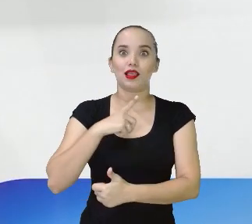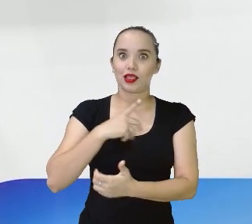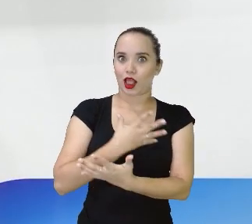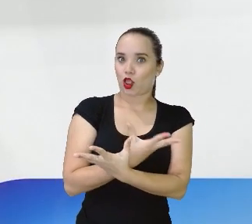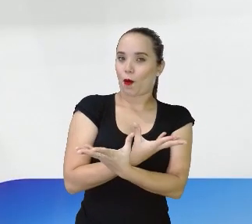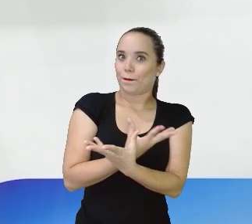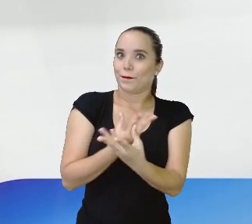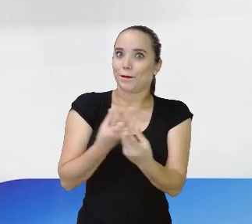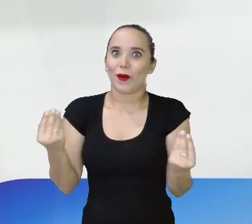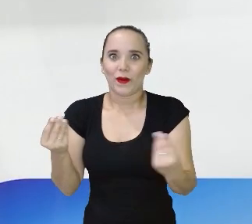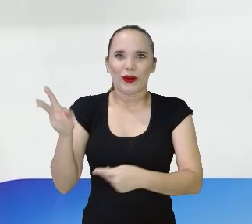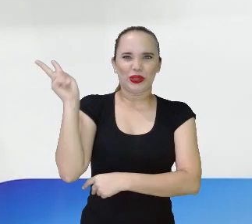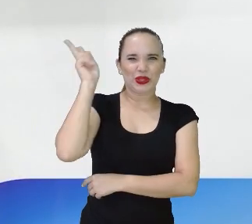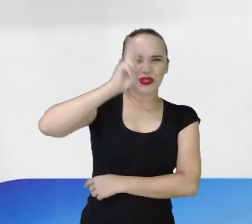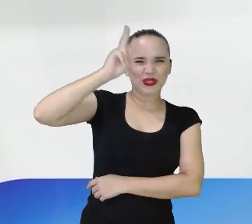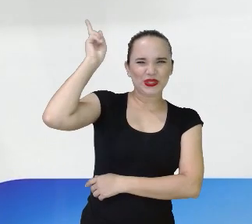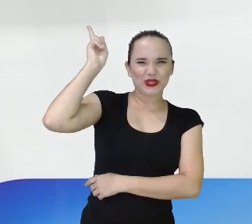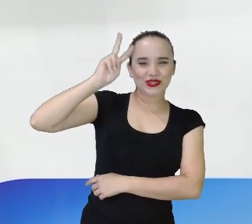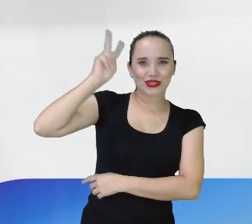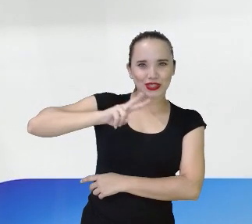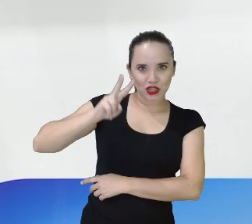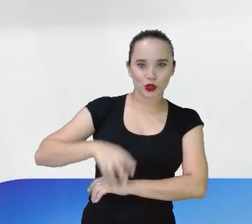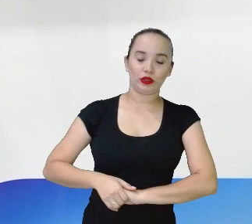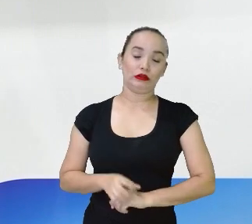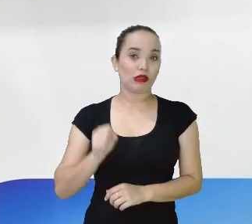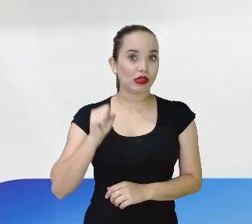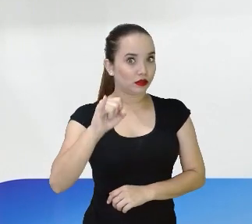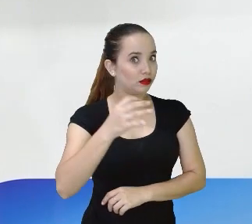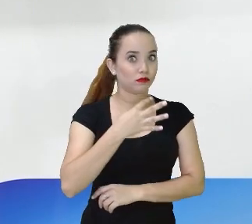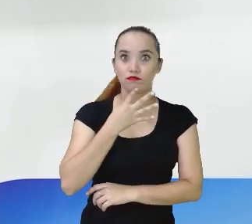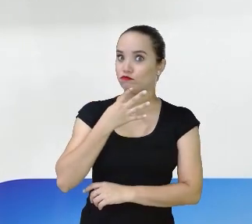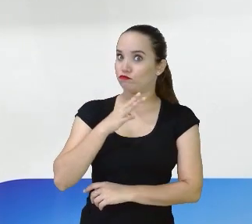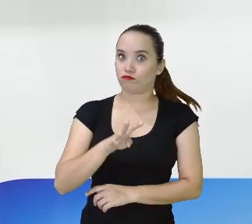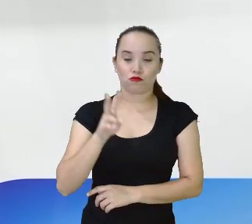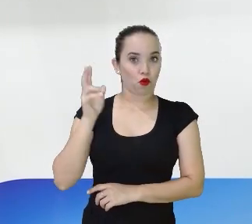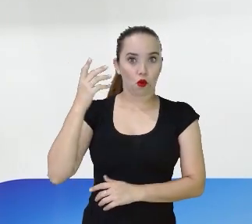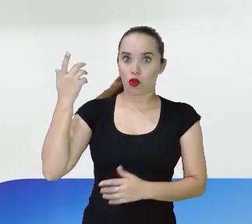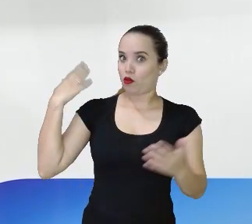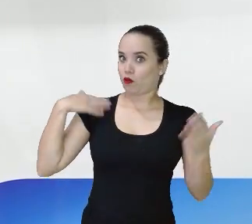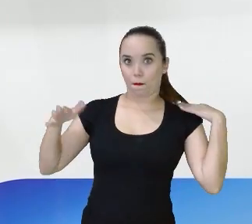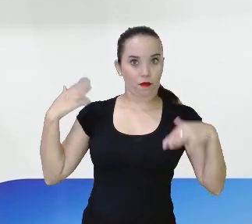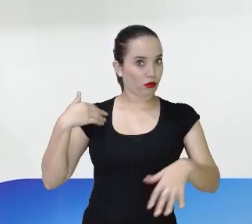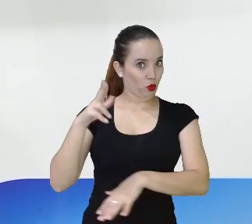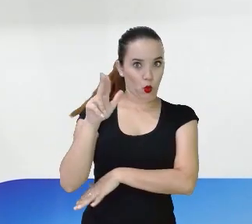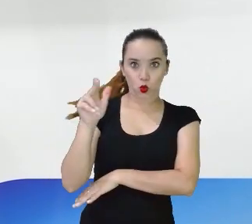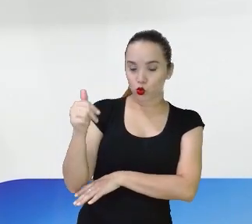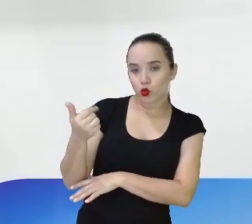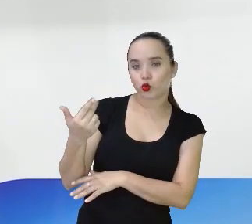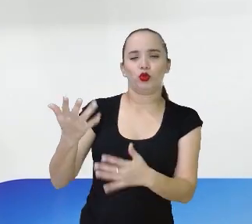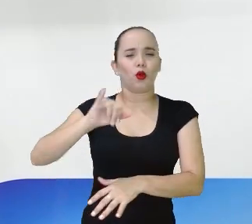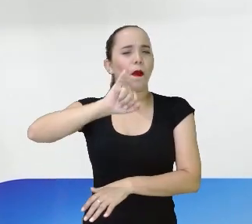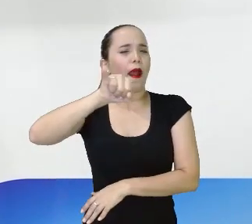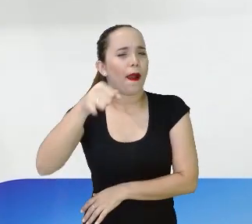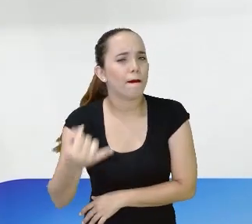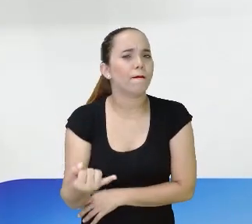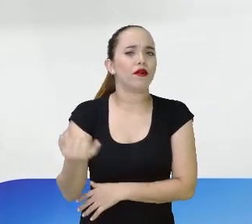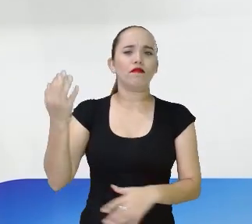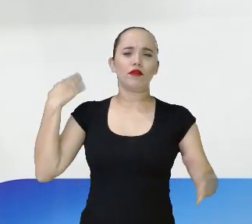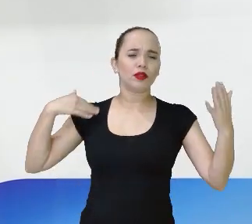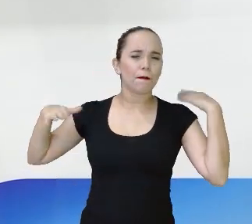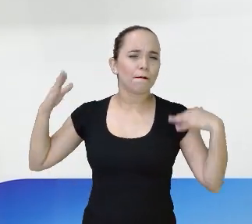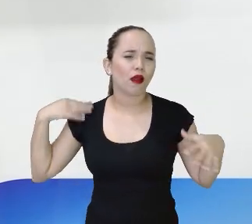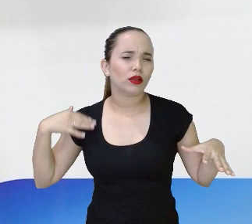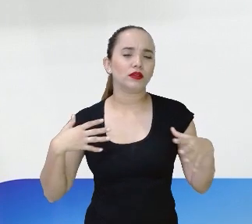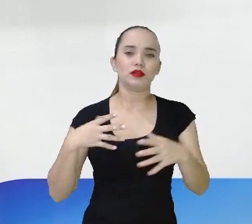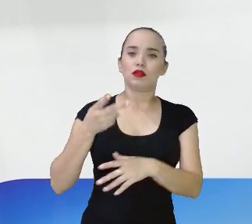para contar. E aí, quem ainda não fez esse passeio, aproveita. E aí, quando estiver fazendo um passeio com a família, olha,